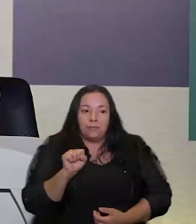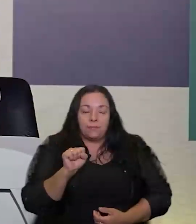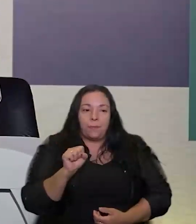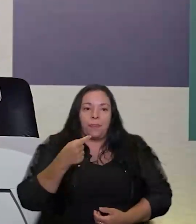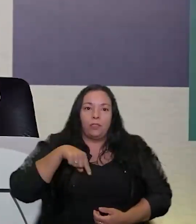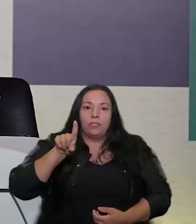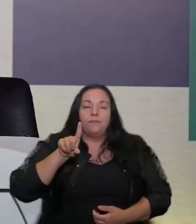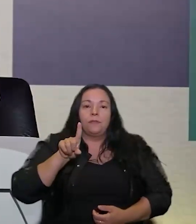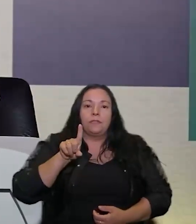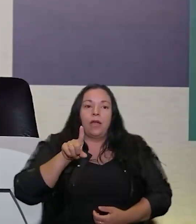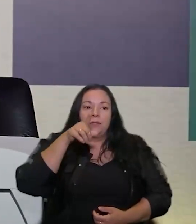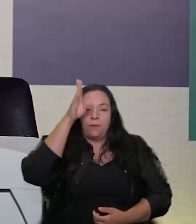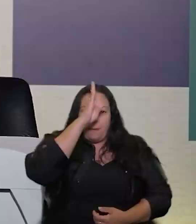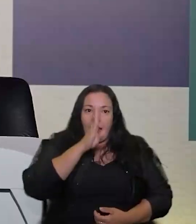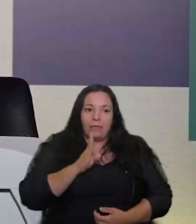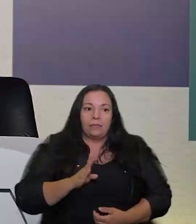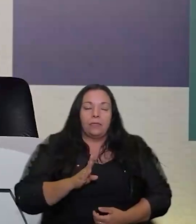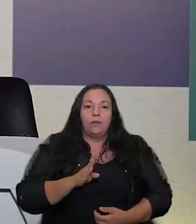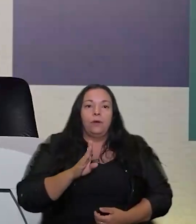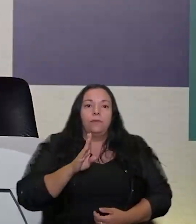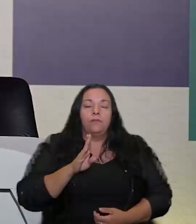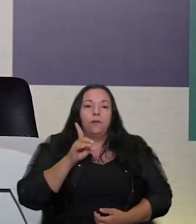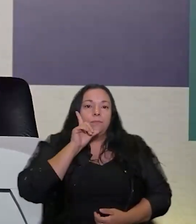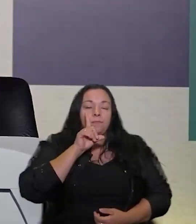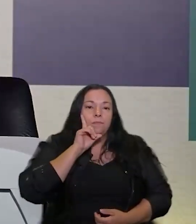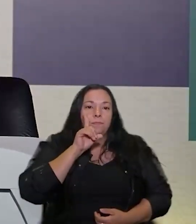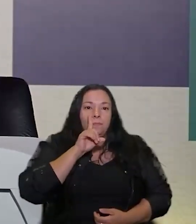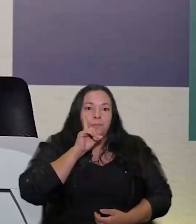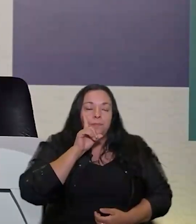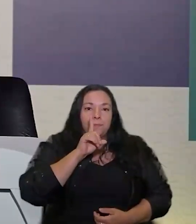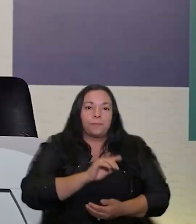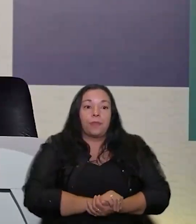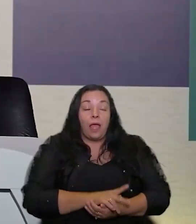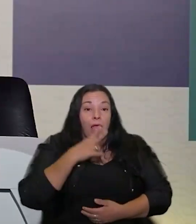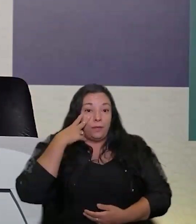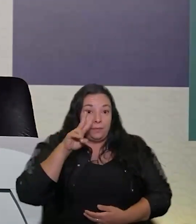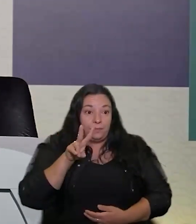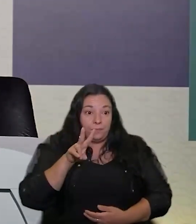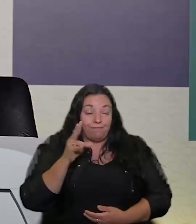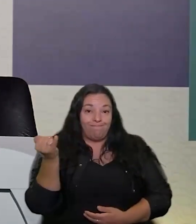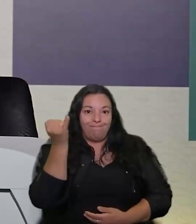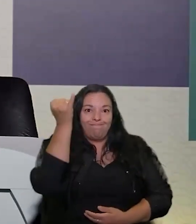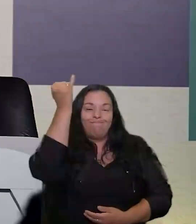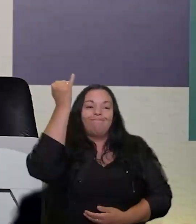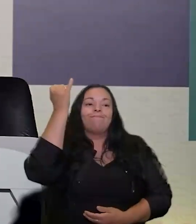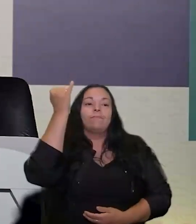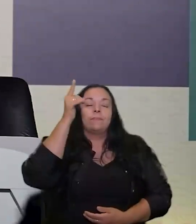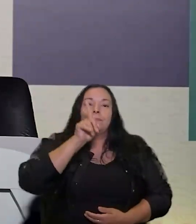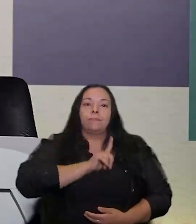sair do Brasil e acabei indo para os Estados Unidos, aí eu vi qual era a importância de você ter